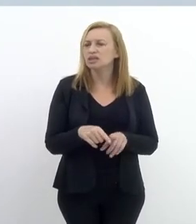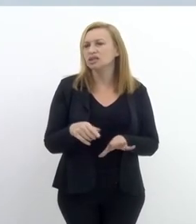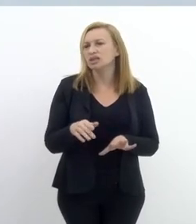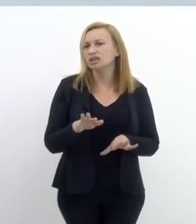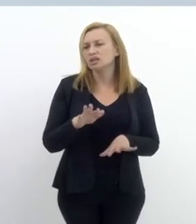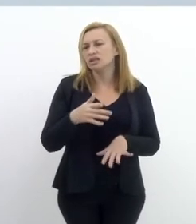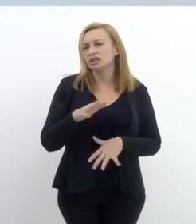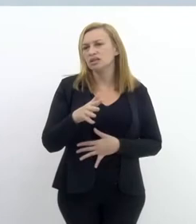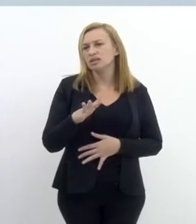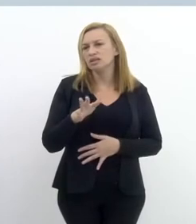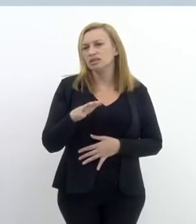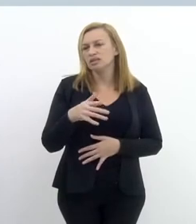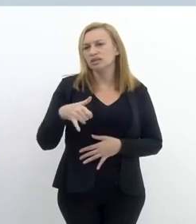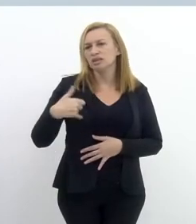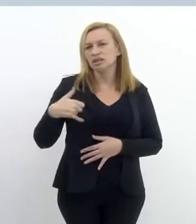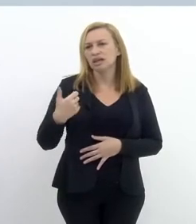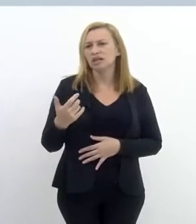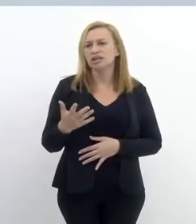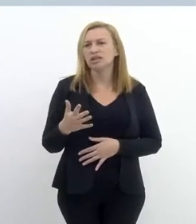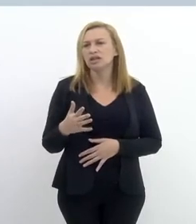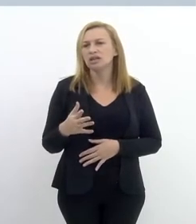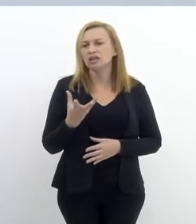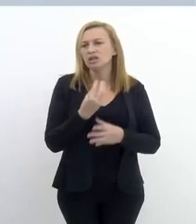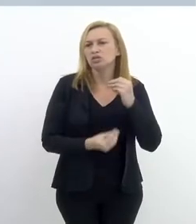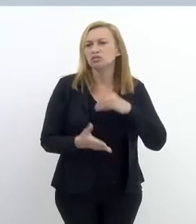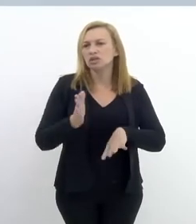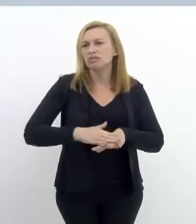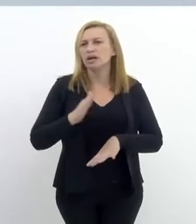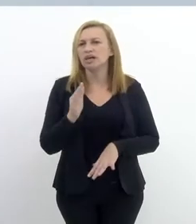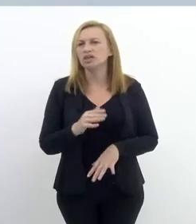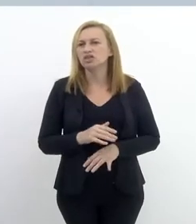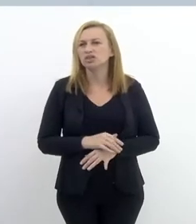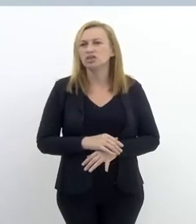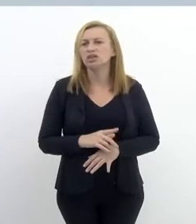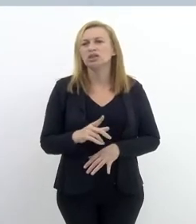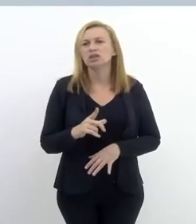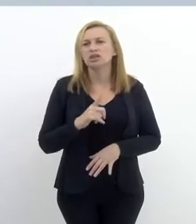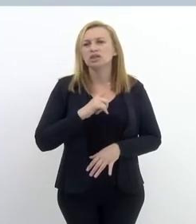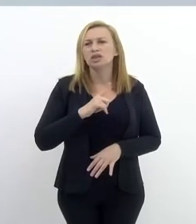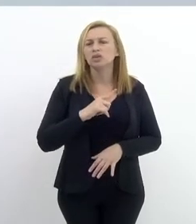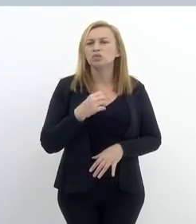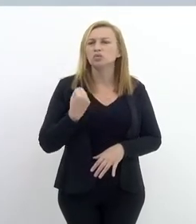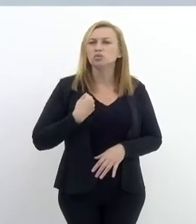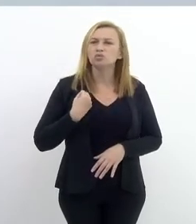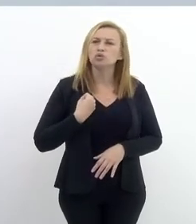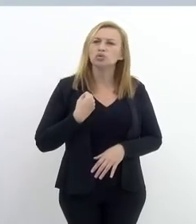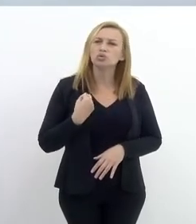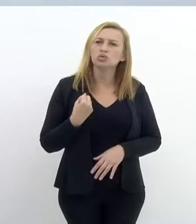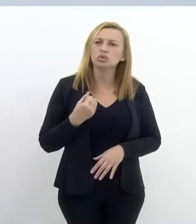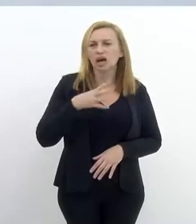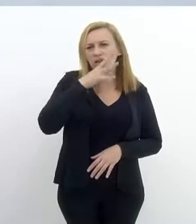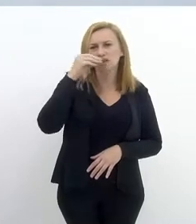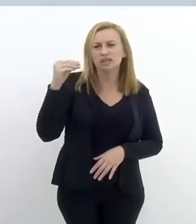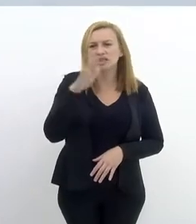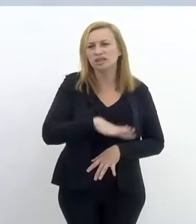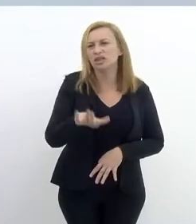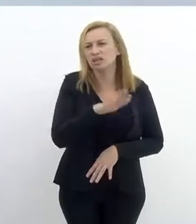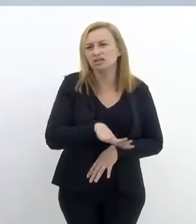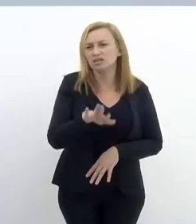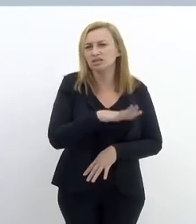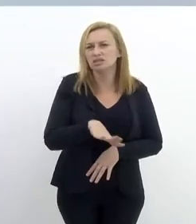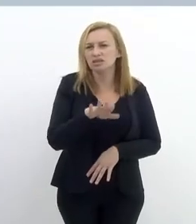nessa faixa etária, porque são os maiores desaparecidos, mas você vê que tem um número aí de